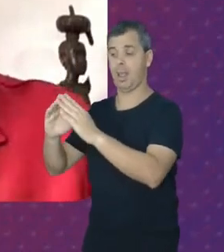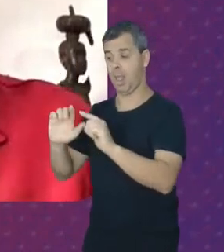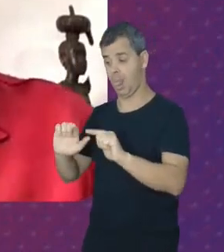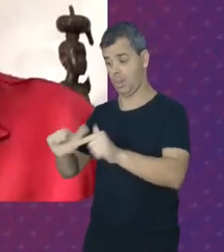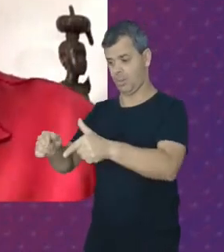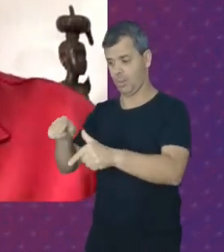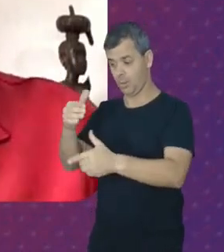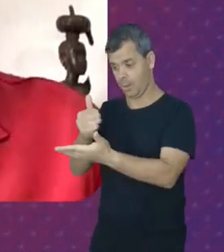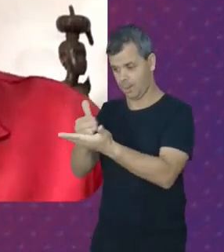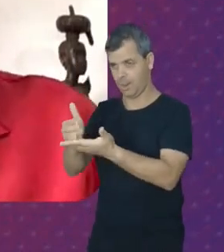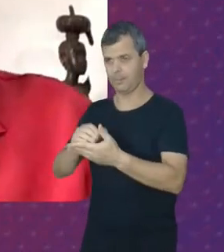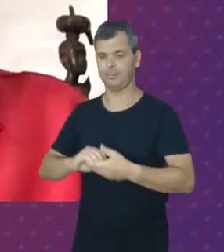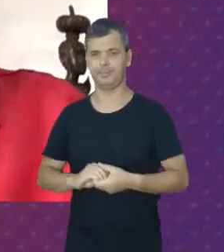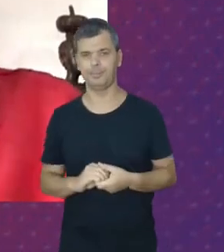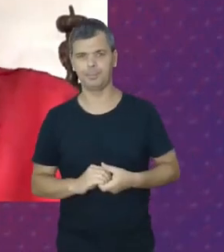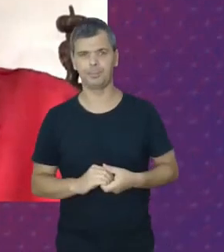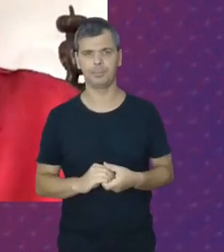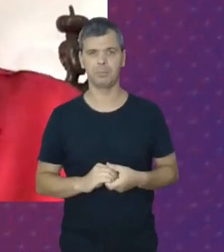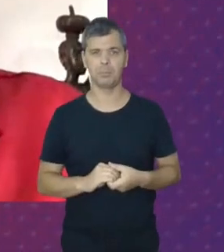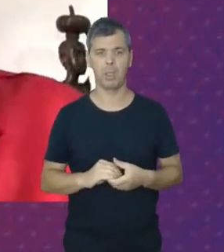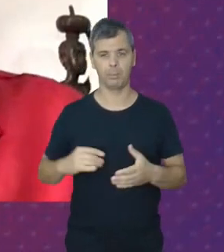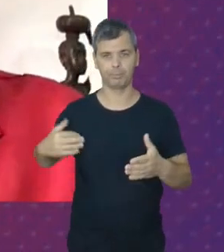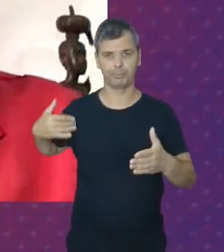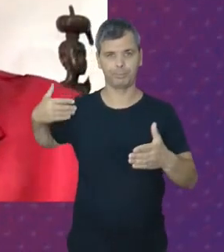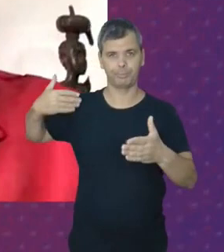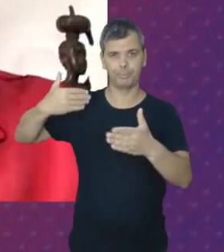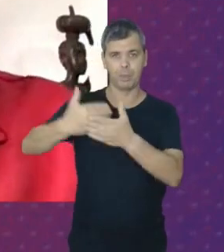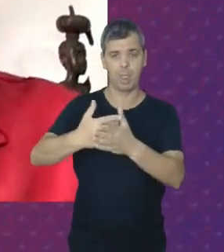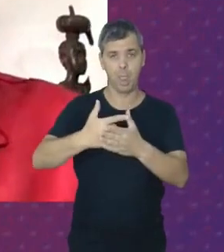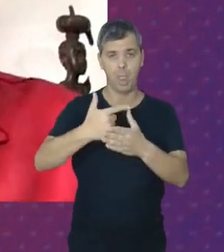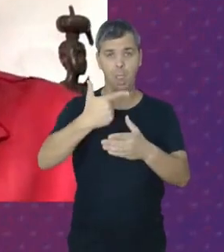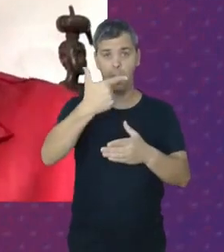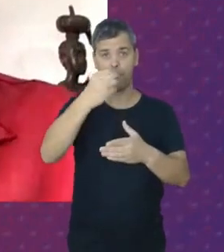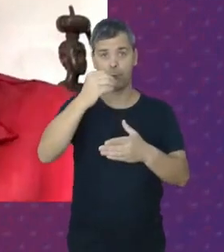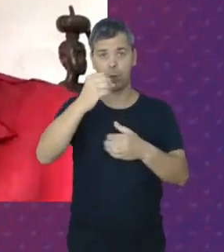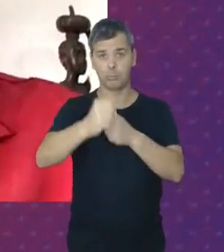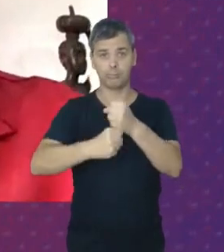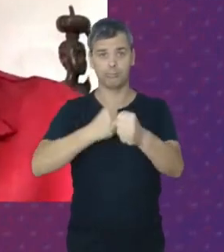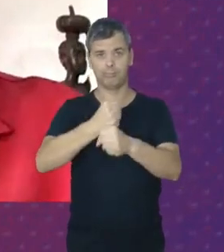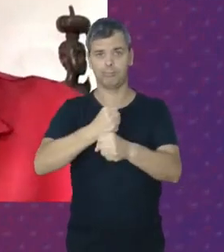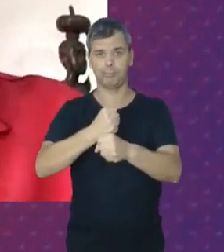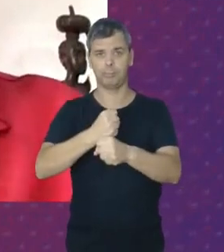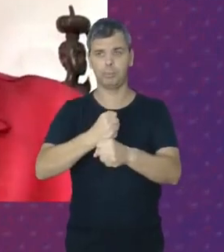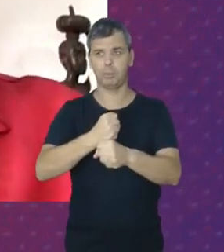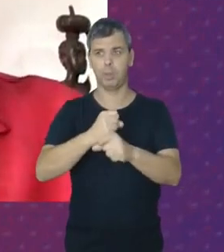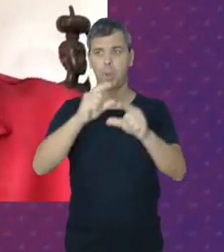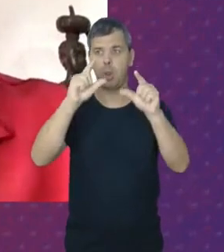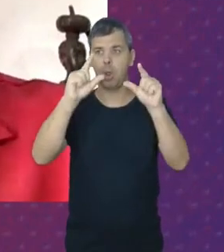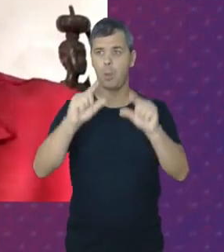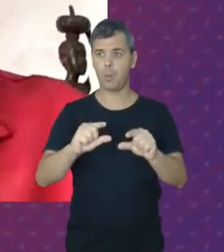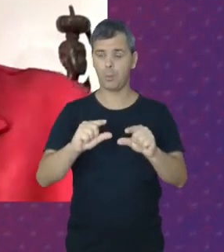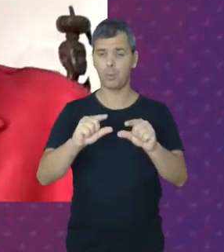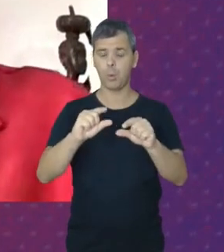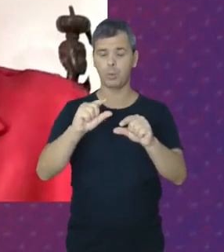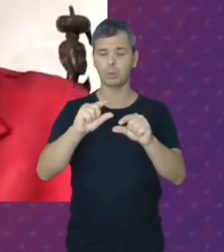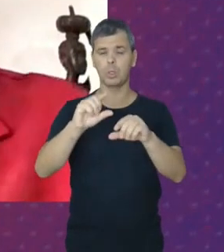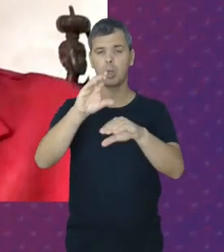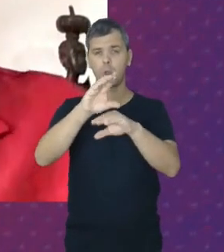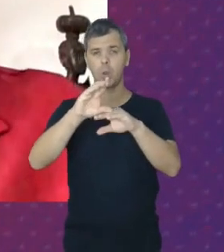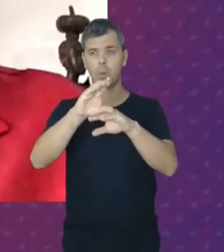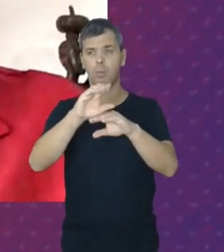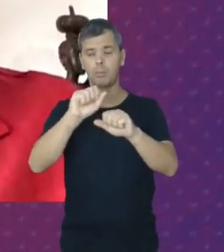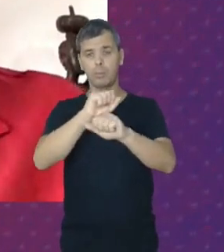Ali Bom O tempo Passou 20 anos Depois O pouco Que tínhamos Na Constituição